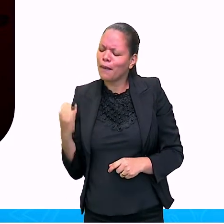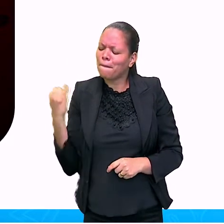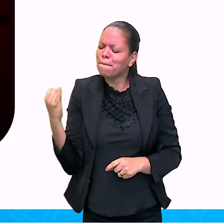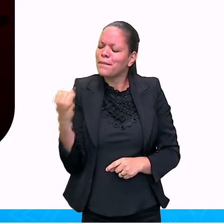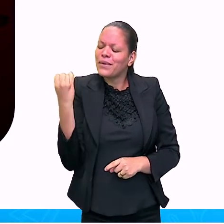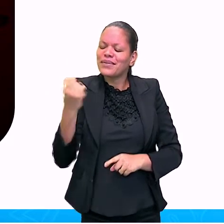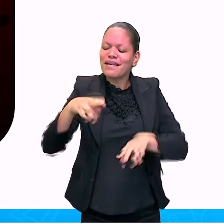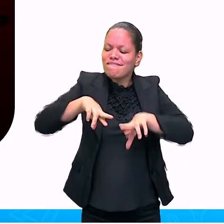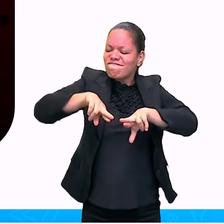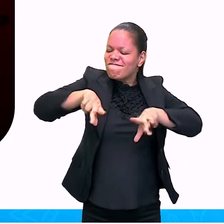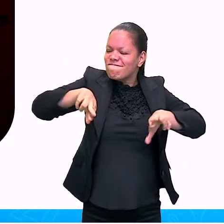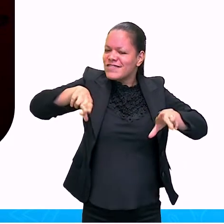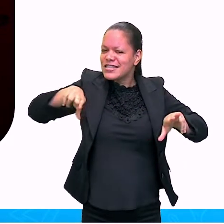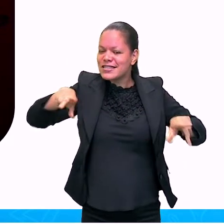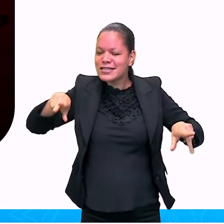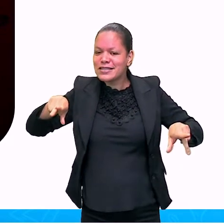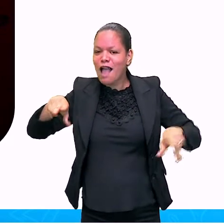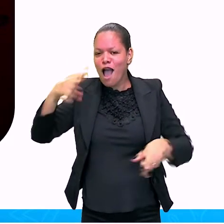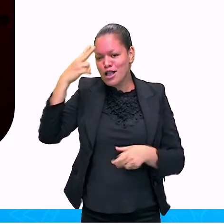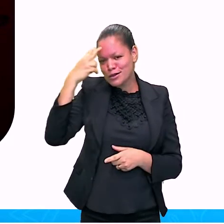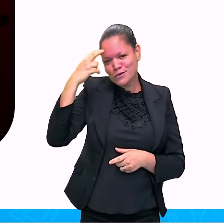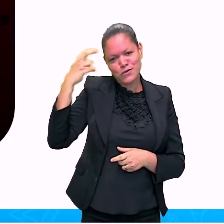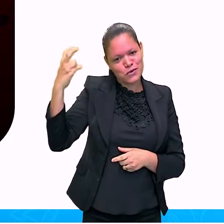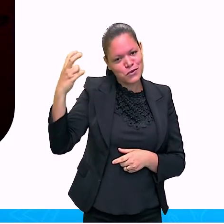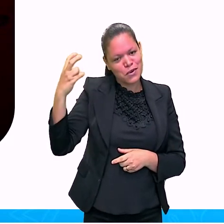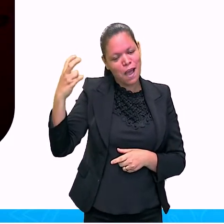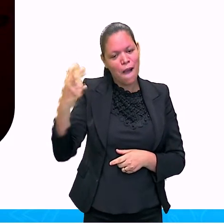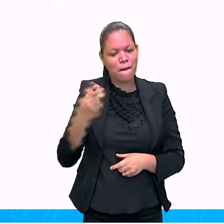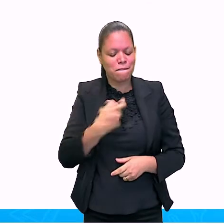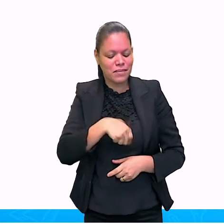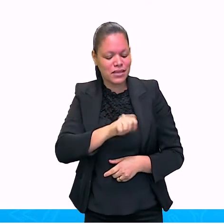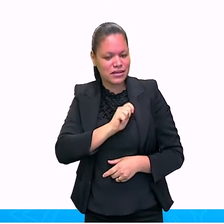cultural do país da Espanha.